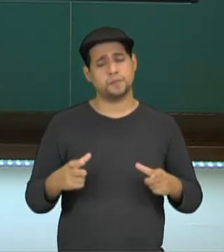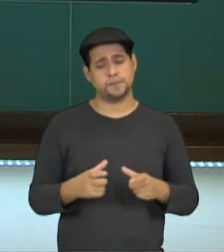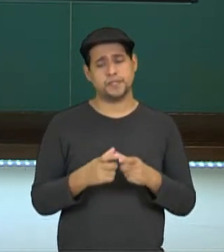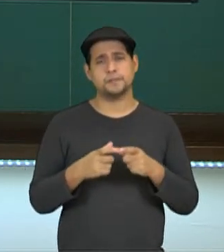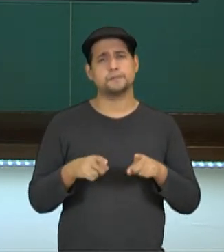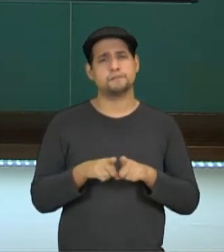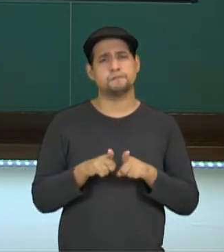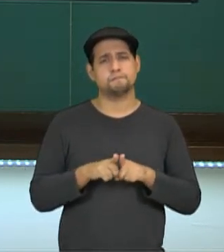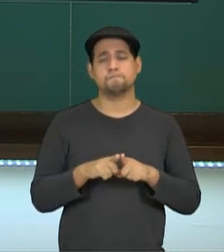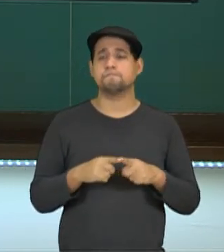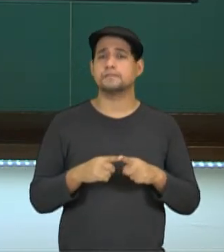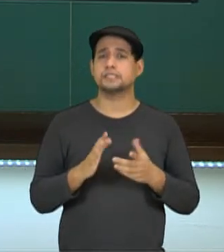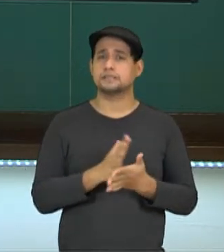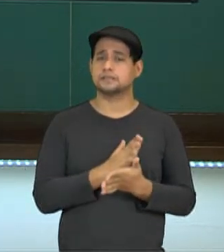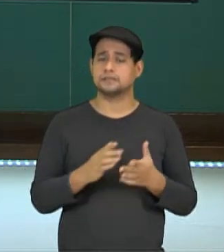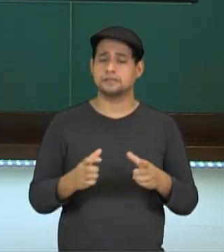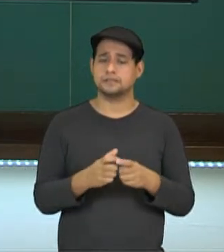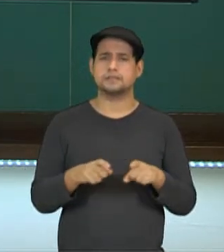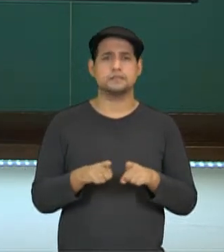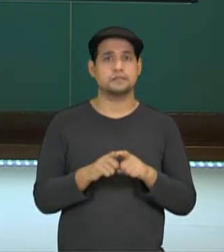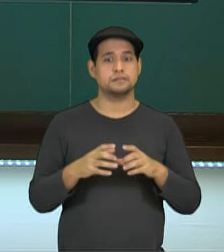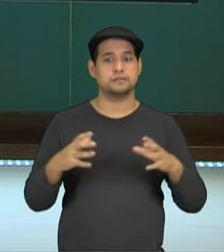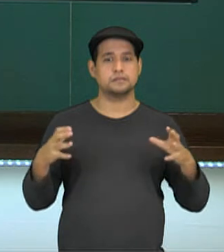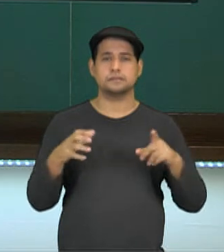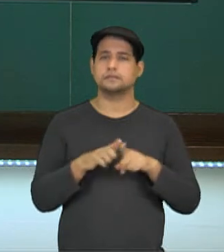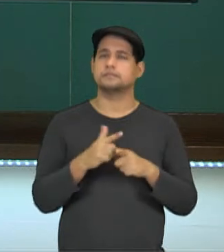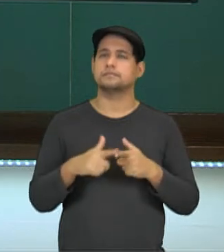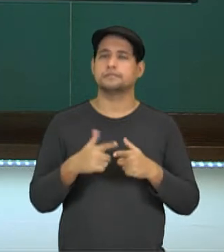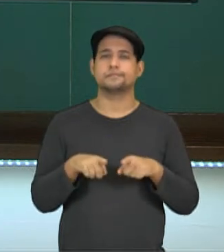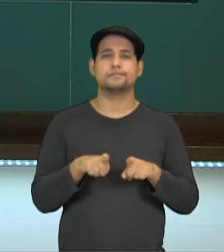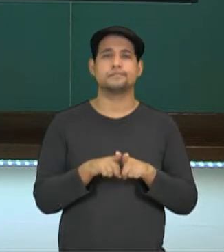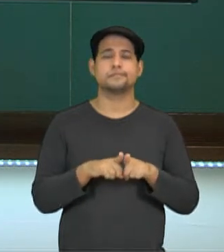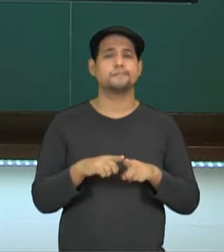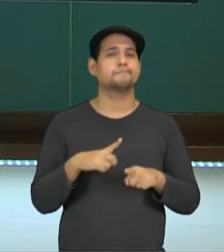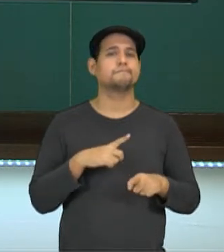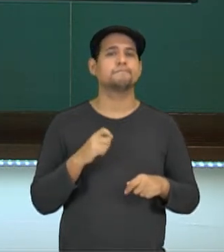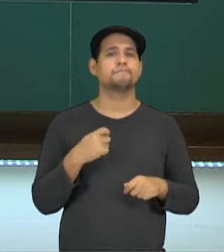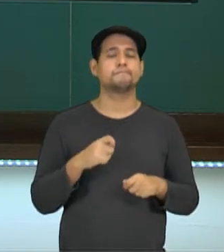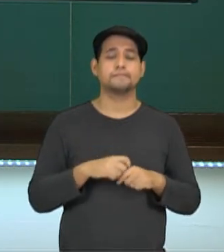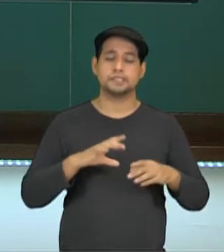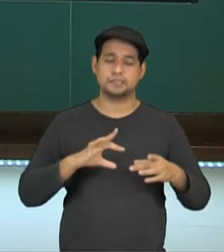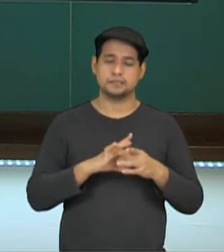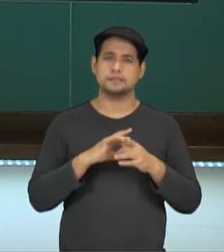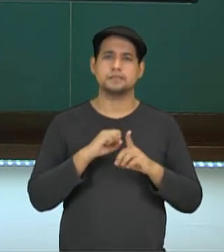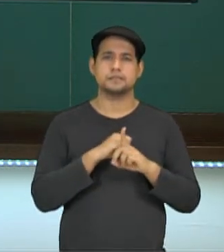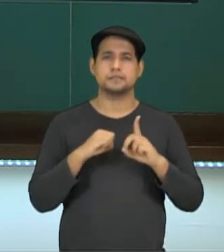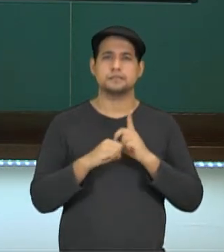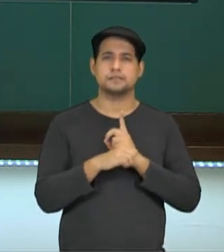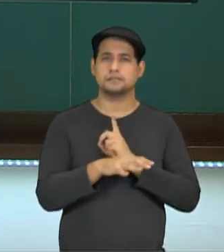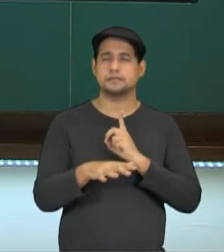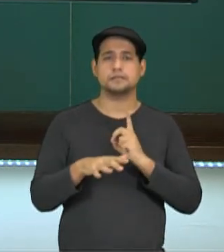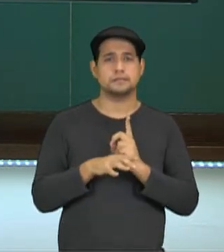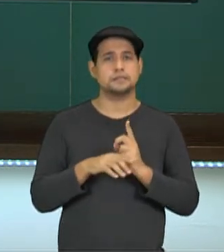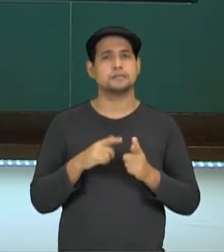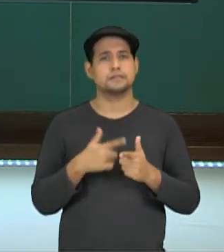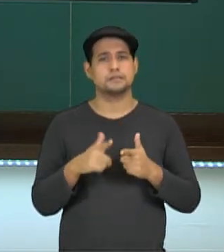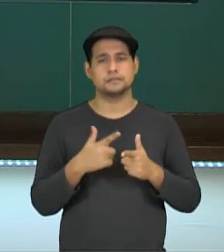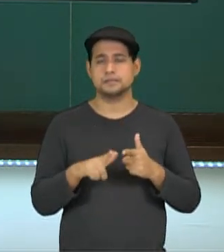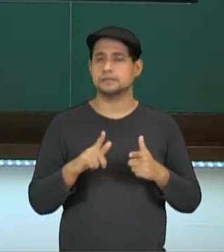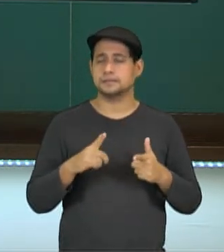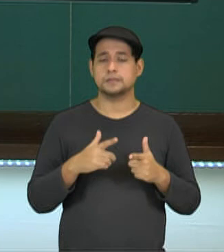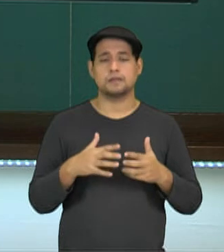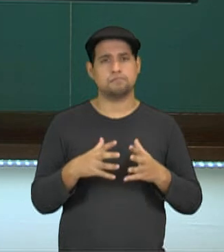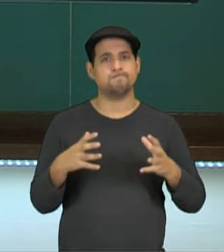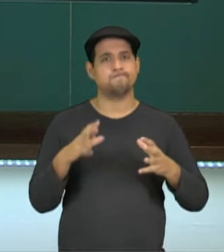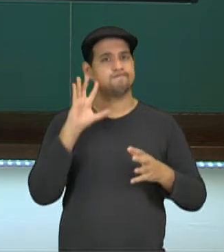pequenos, soluções geralmente pequenas, grandes problemas demandam aí um engajamento da sociedade para resolver os grandes